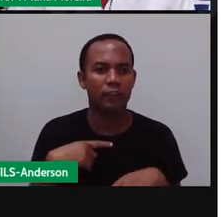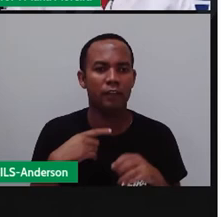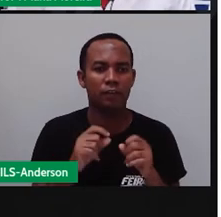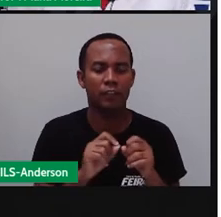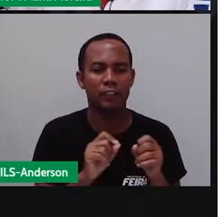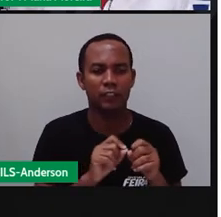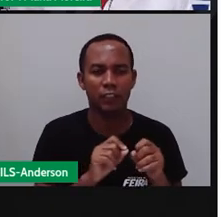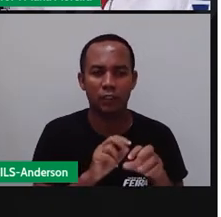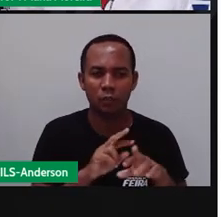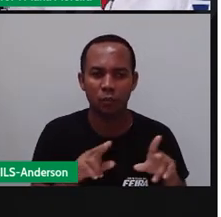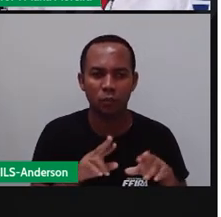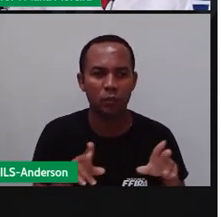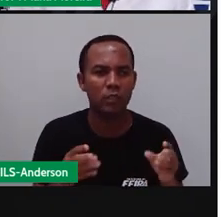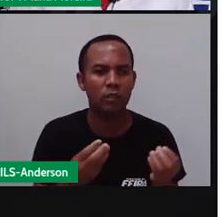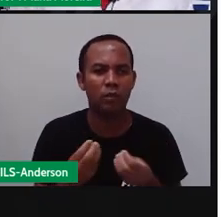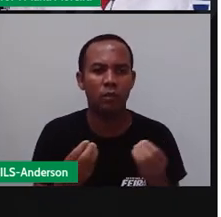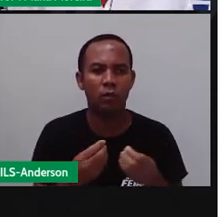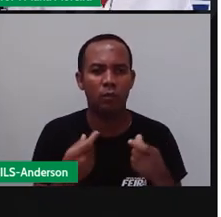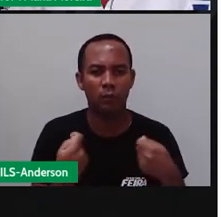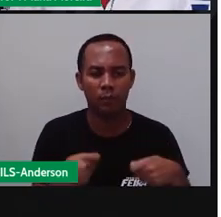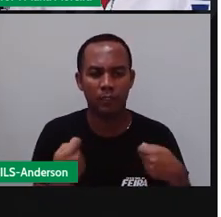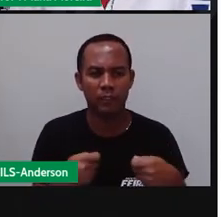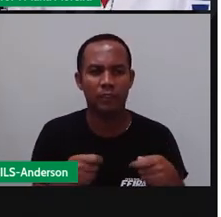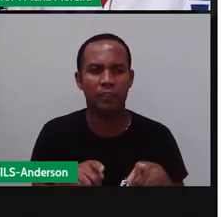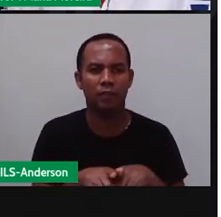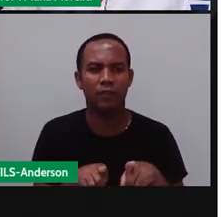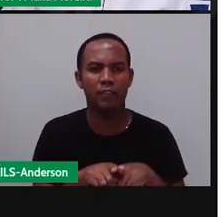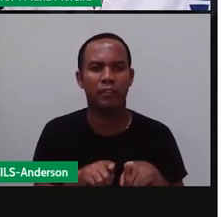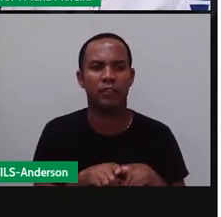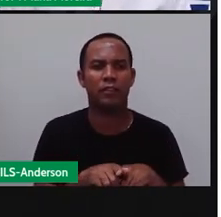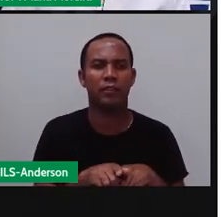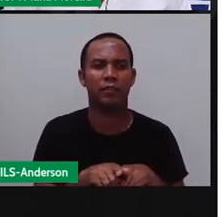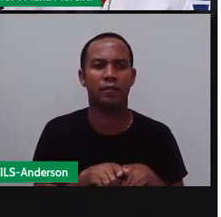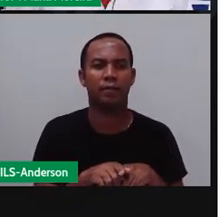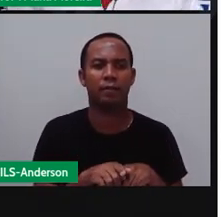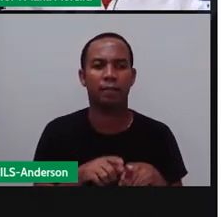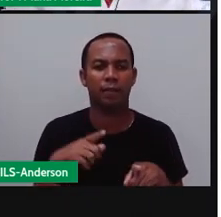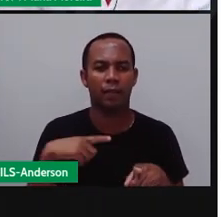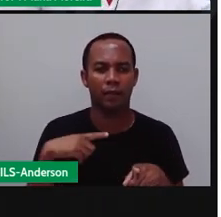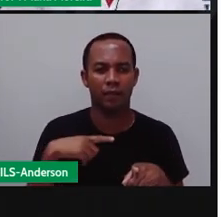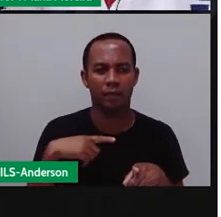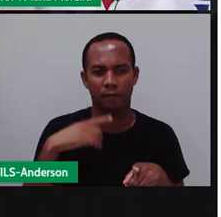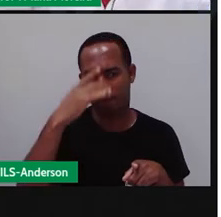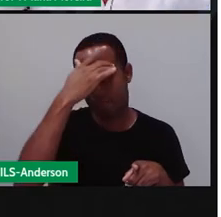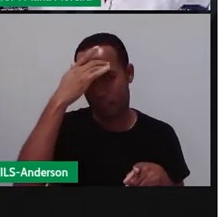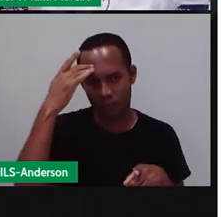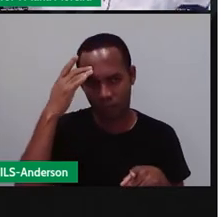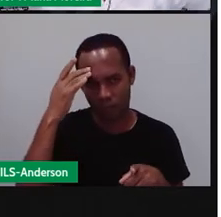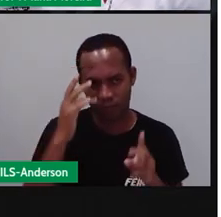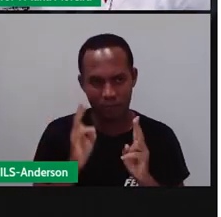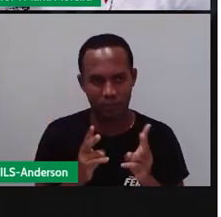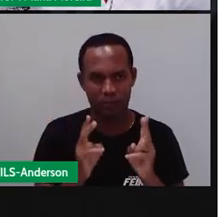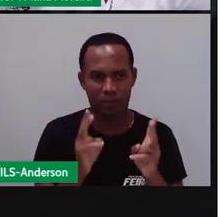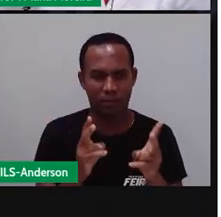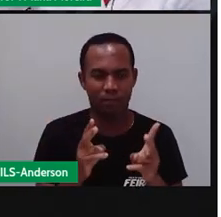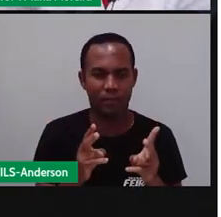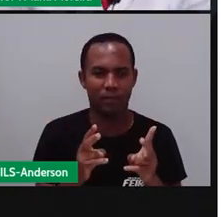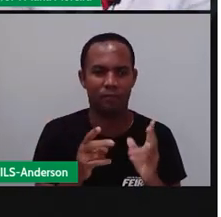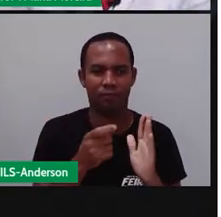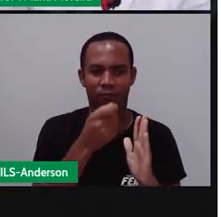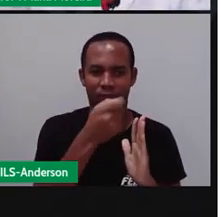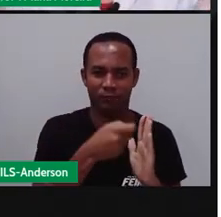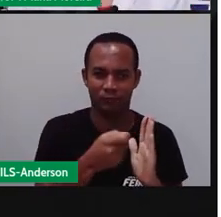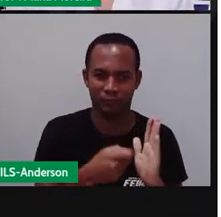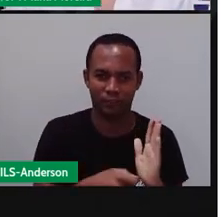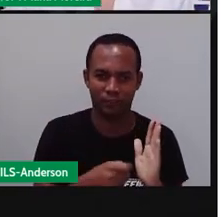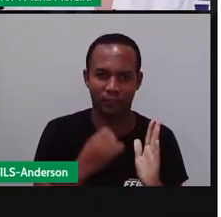eu faço listas sobre coisas que eu preciso fazer. Bom, tem gente que não vive aí sem uma listinha. Eu não vivo